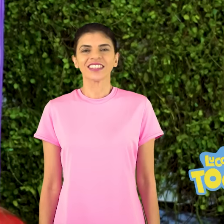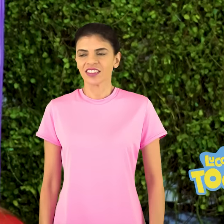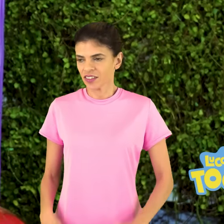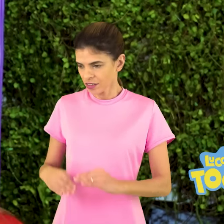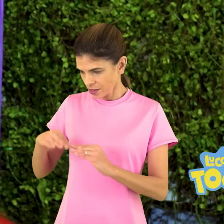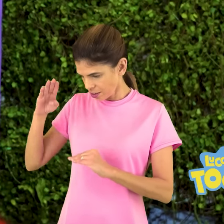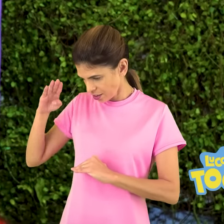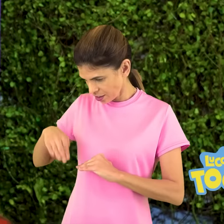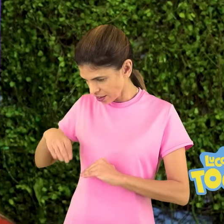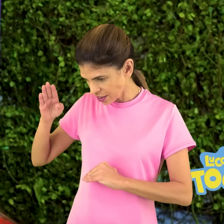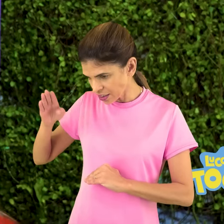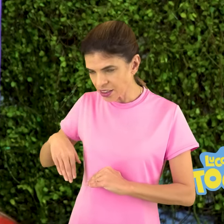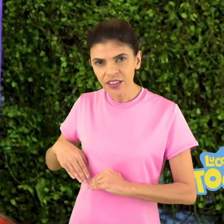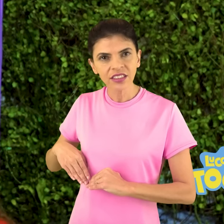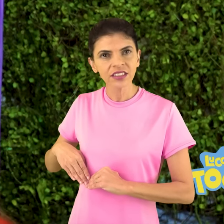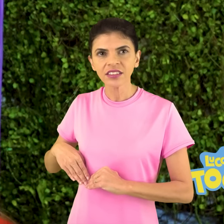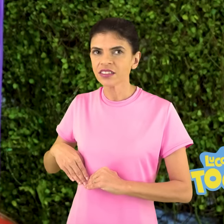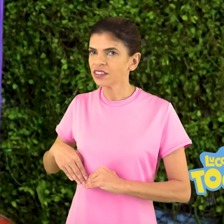Oh, não!